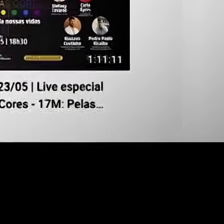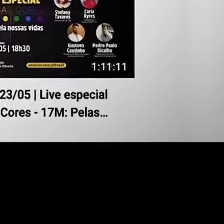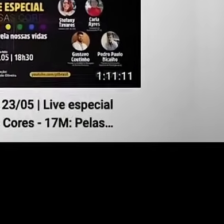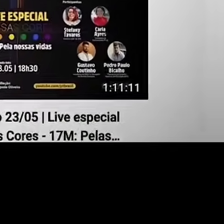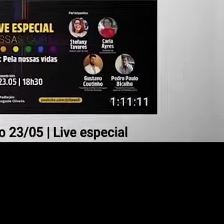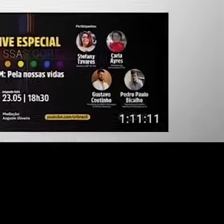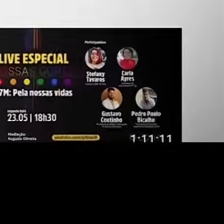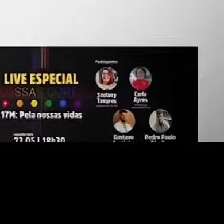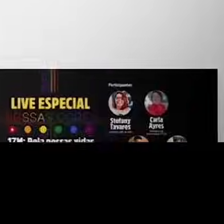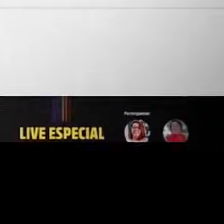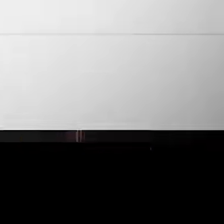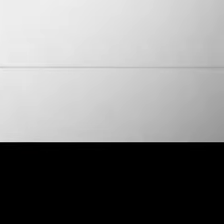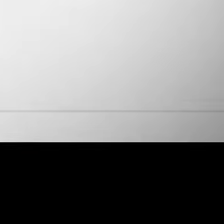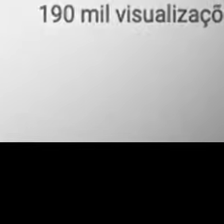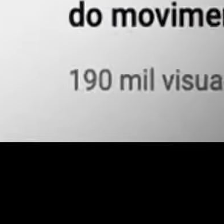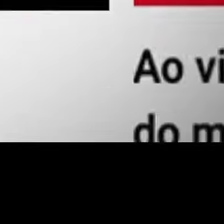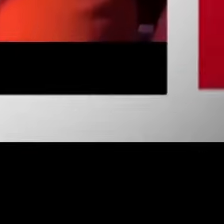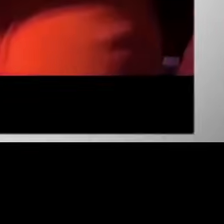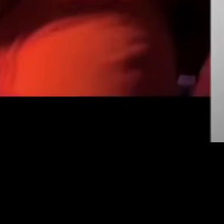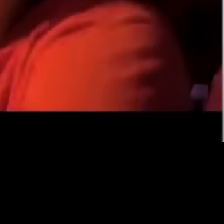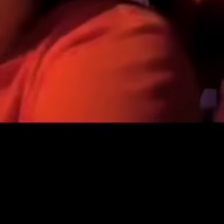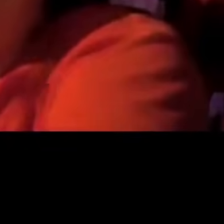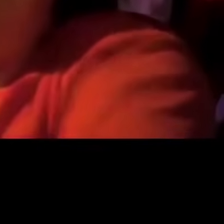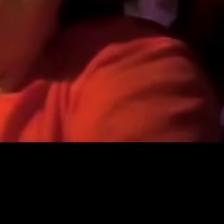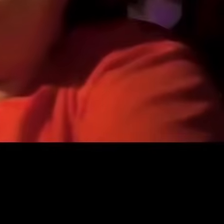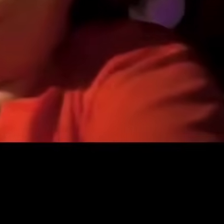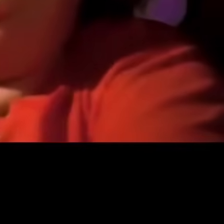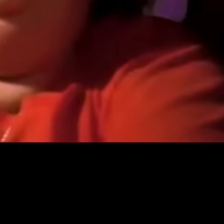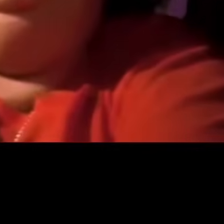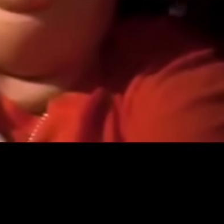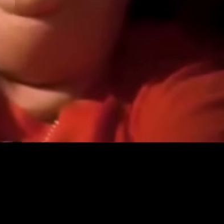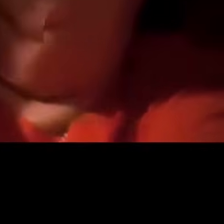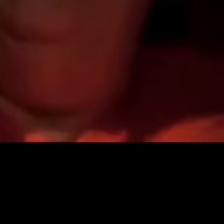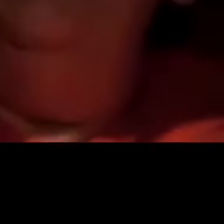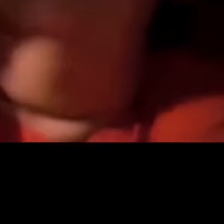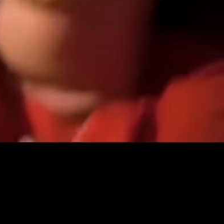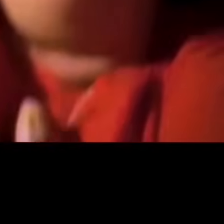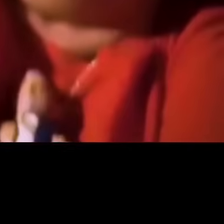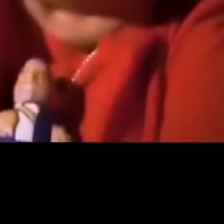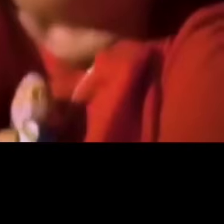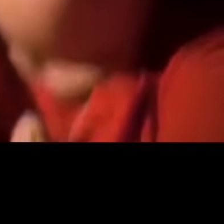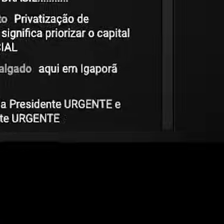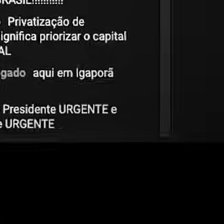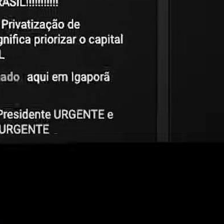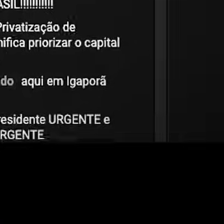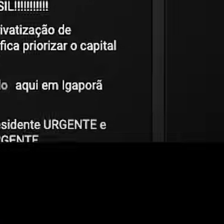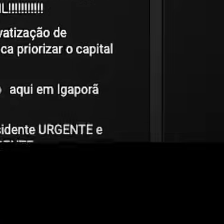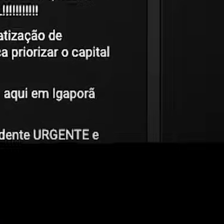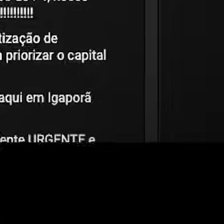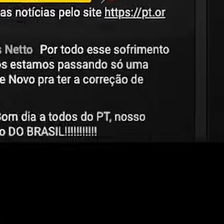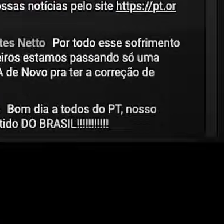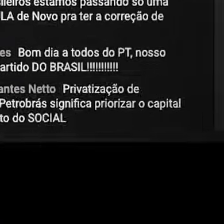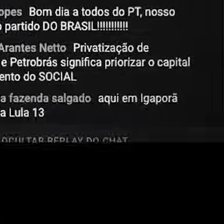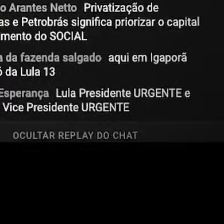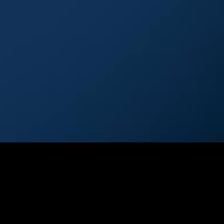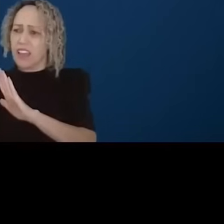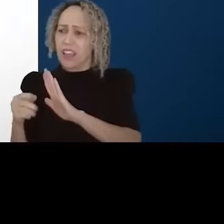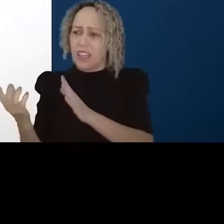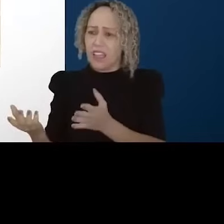Assim, pautamos e somos pautados pela voz das ruas e das redes.